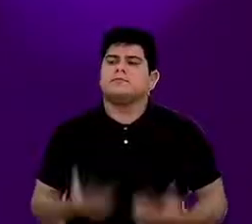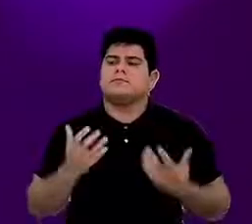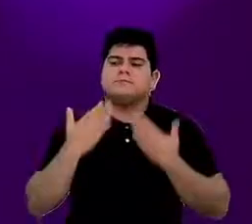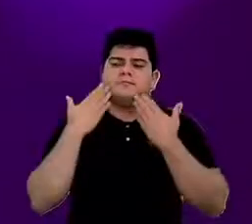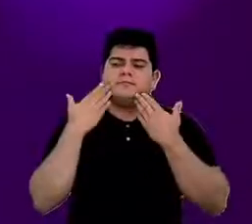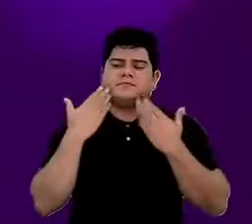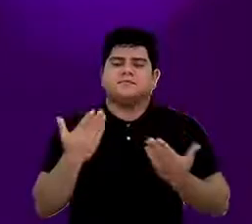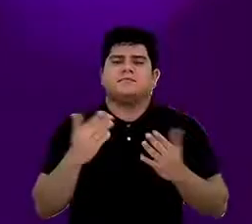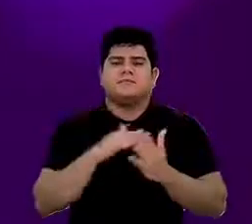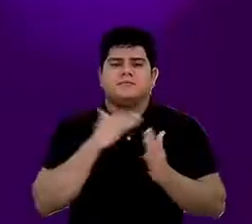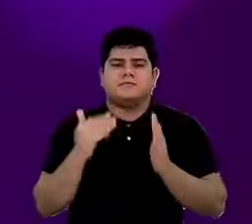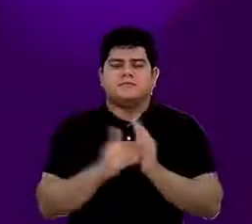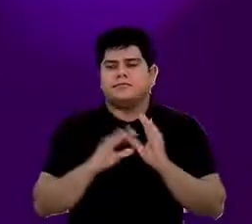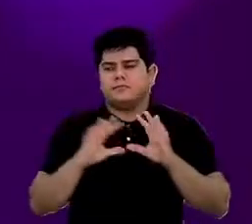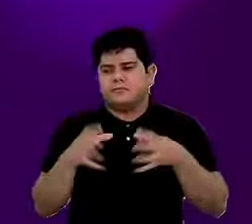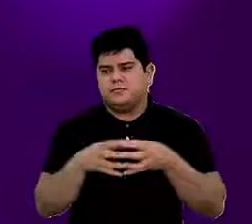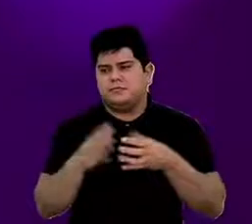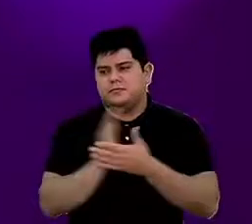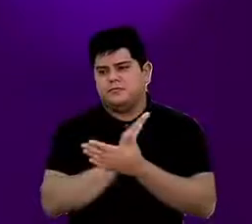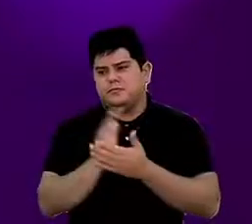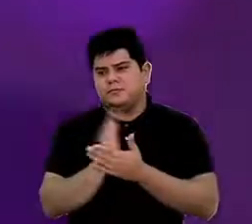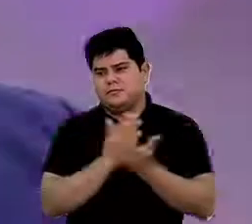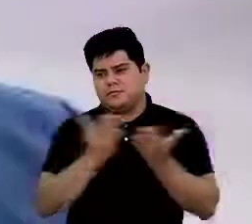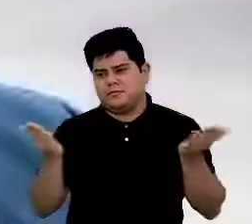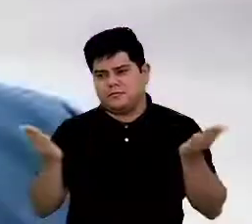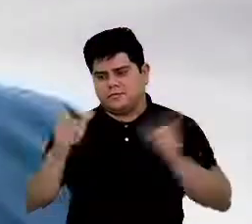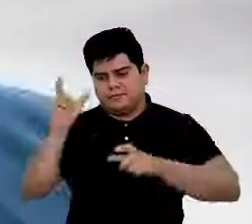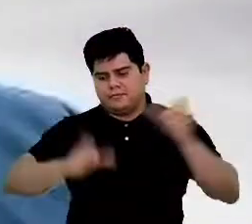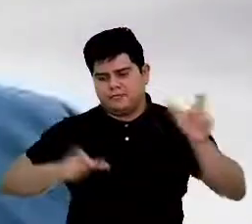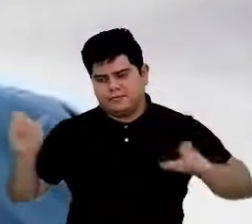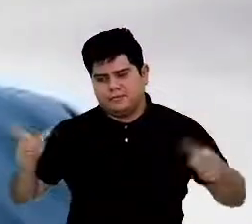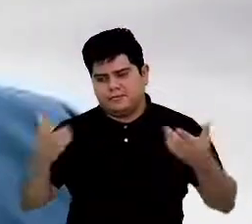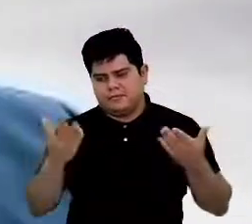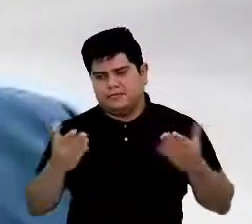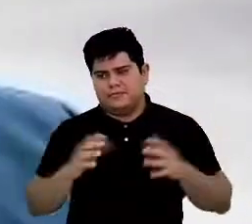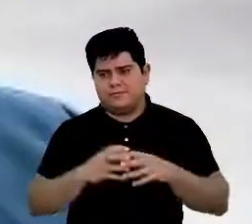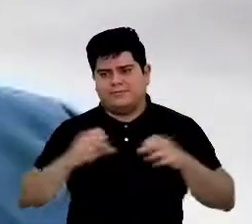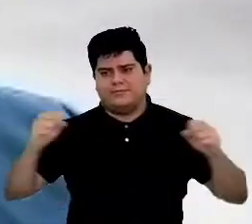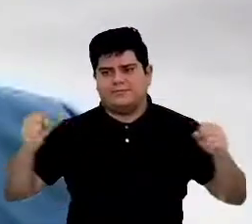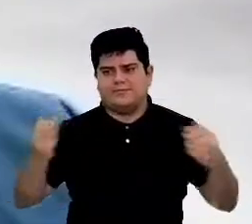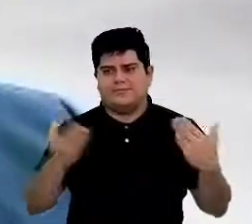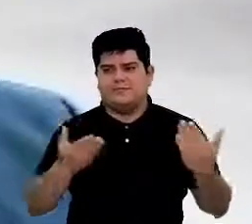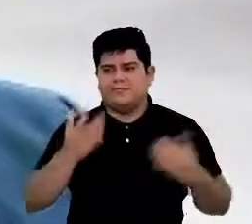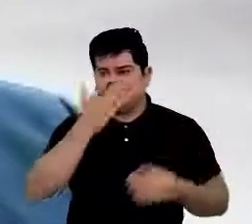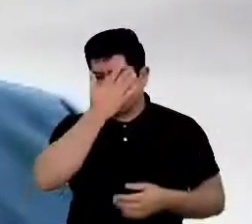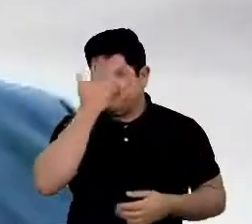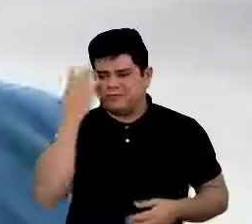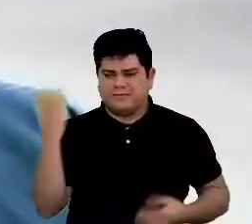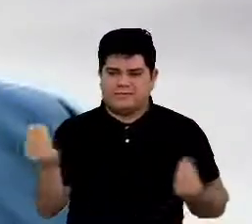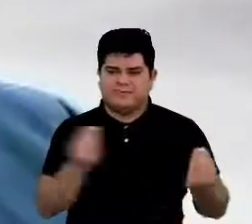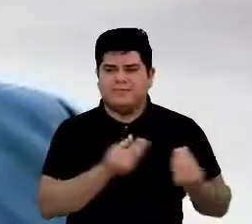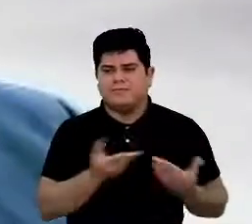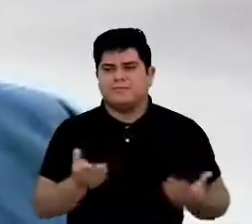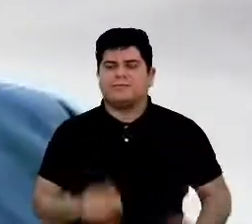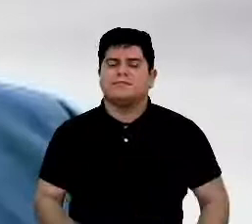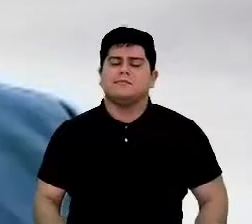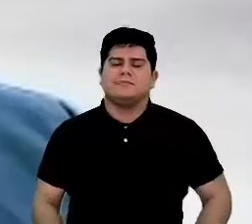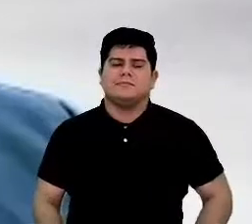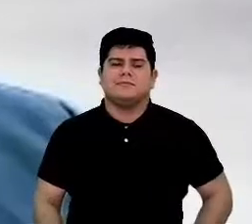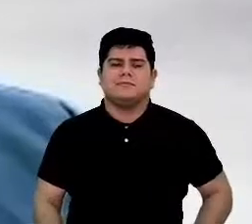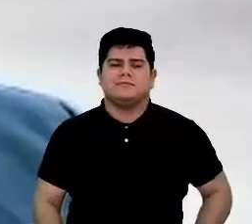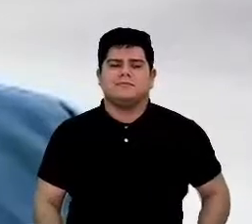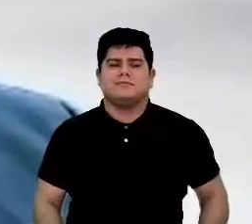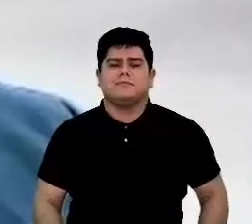agradecer toda a equipe, aqui tem alguns deles, né? A equipe é muito grande, composta de muitas pessoas, e através desse